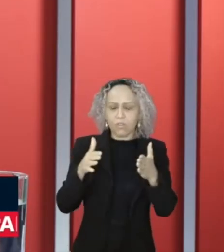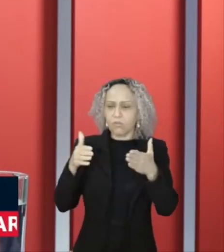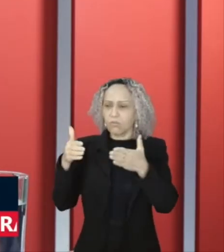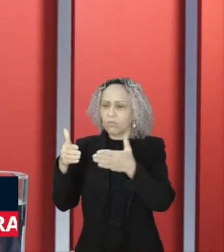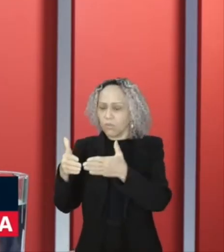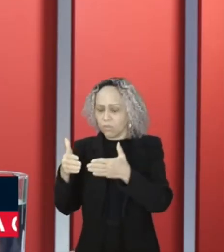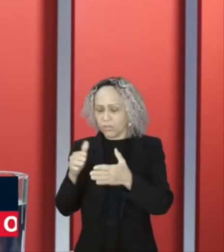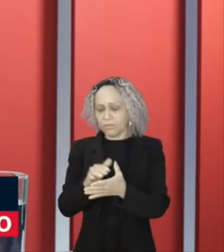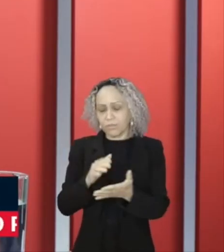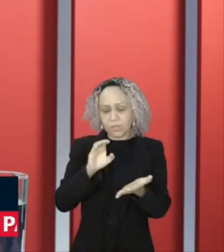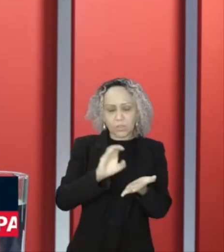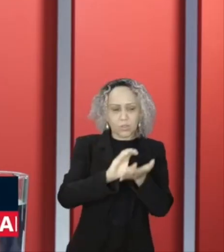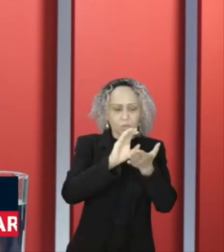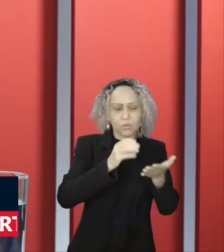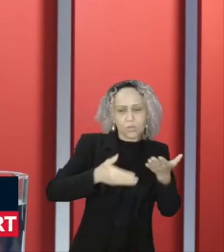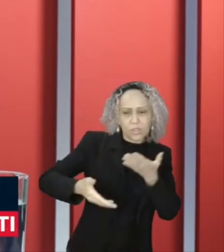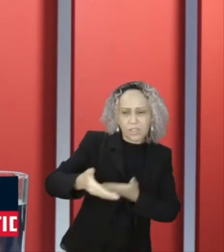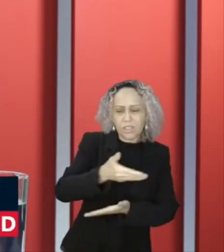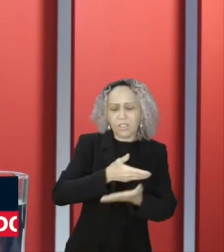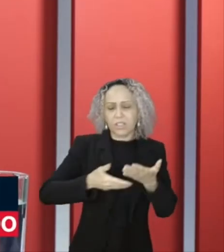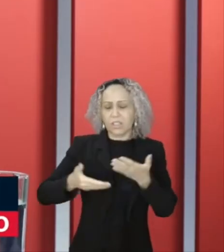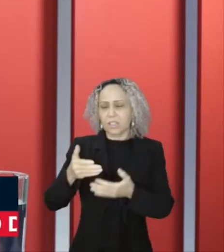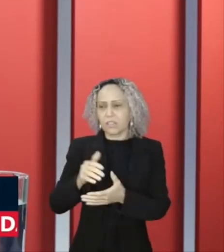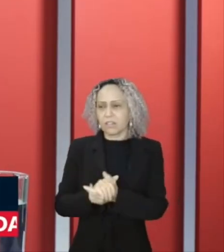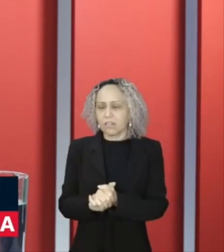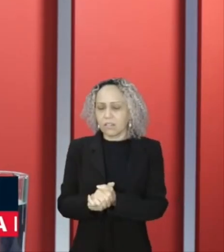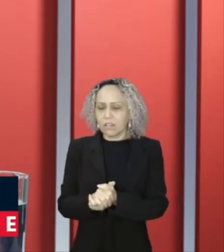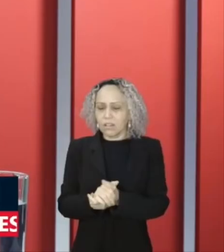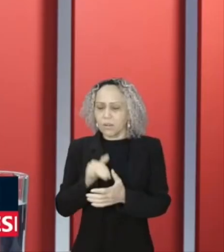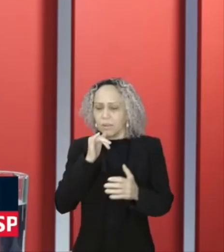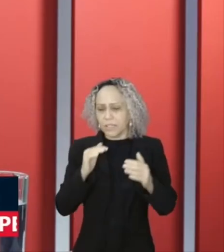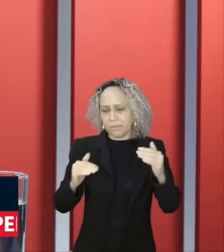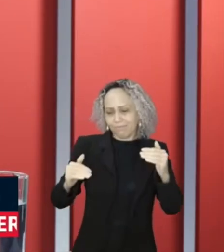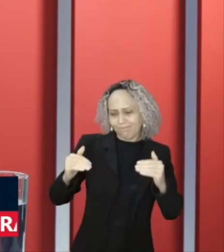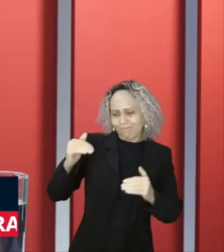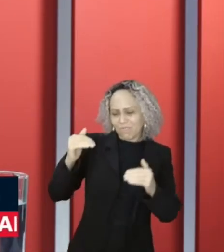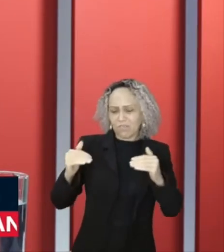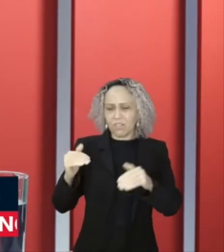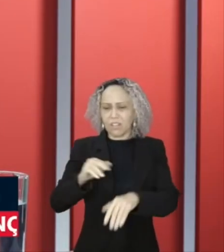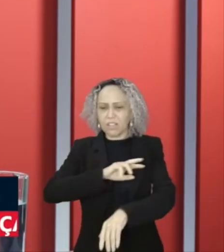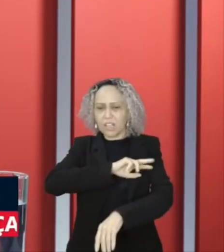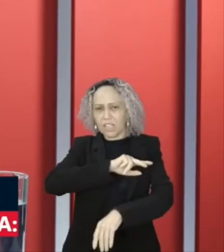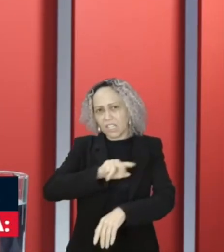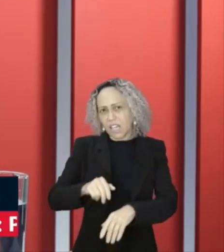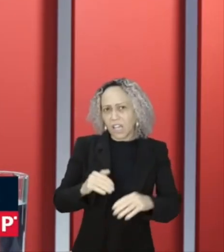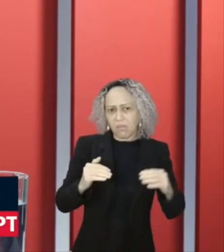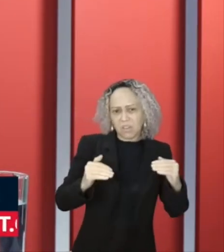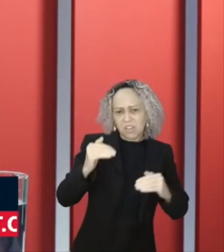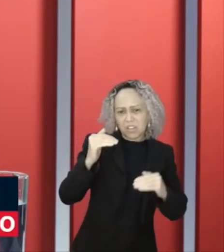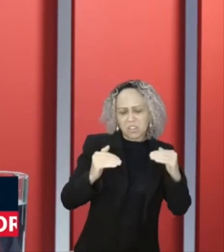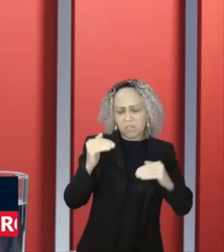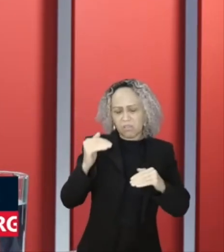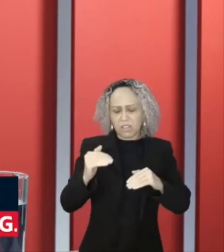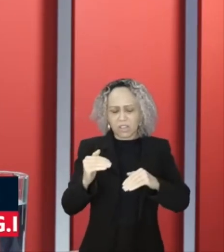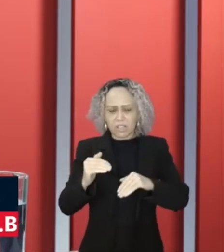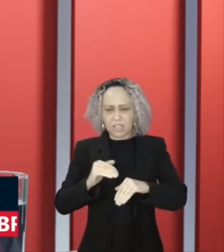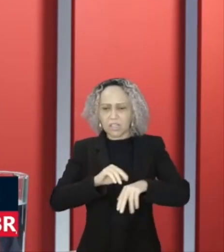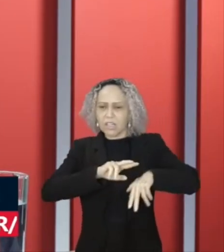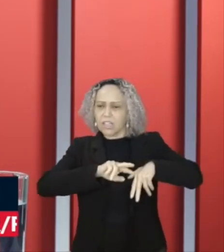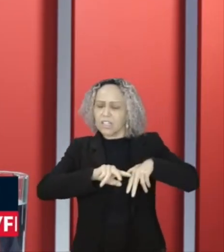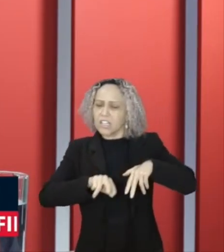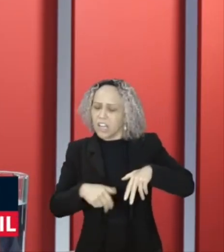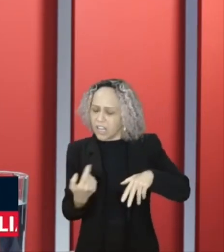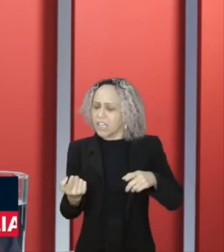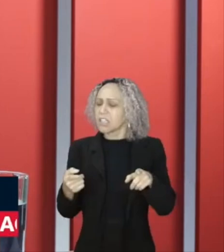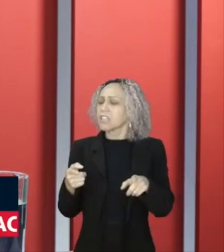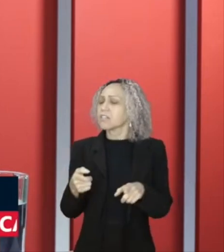gênero, das desigualdades raciais, a promoção da inclusão da diversidade geracional do